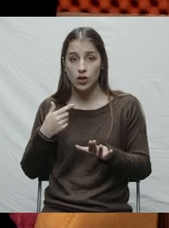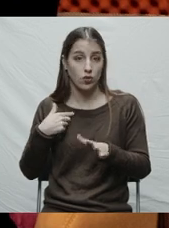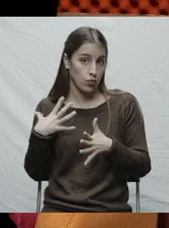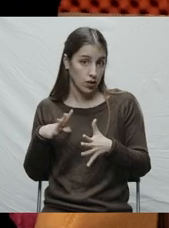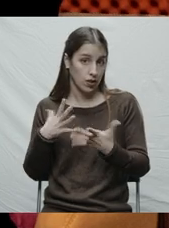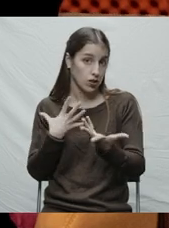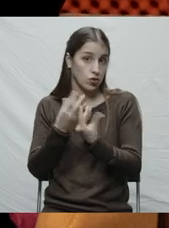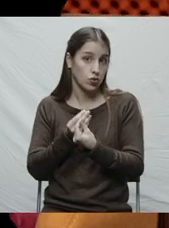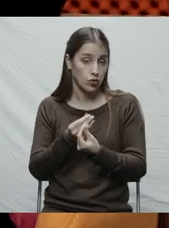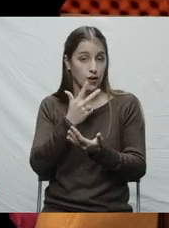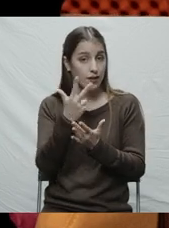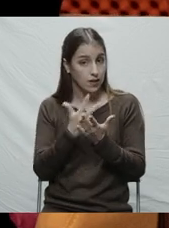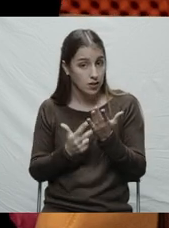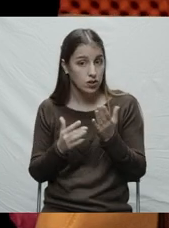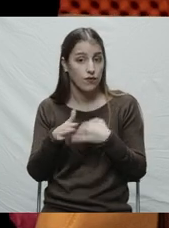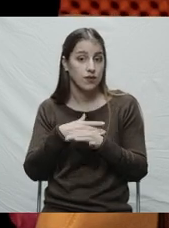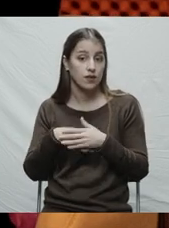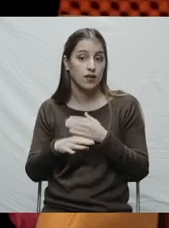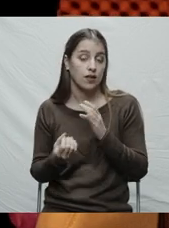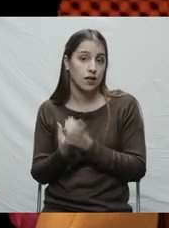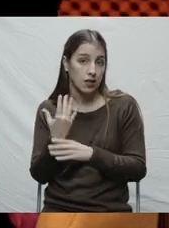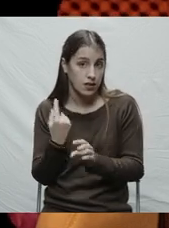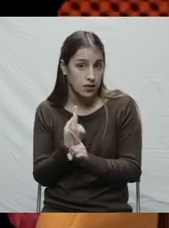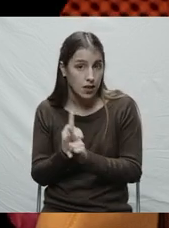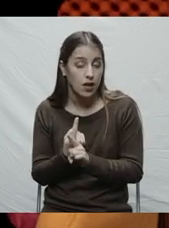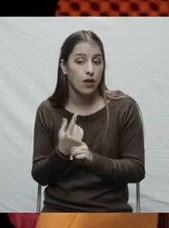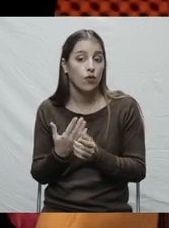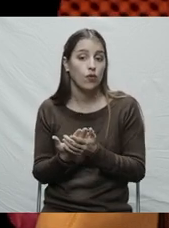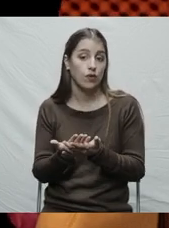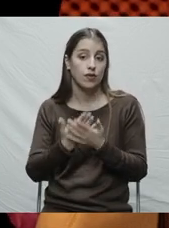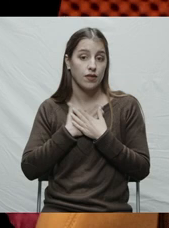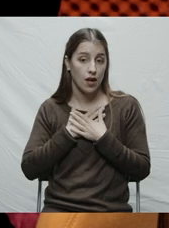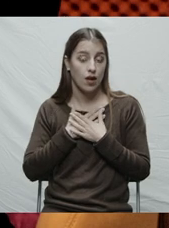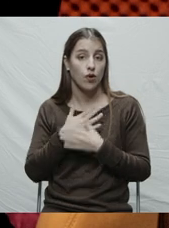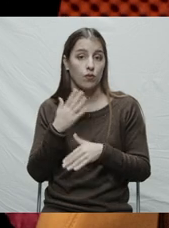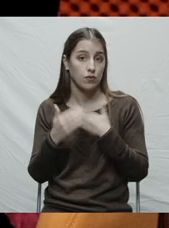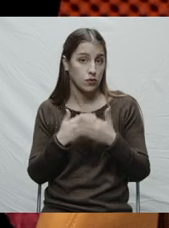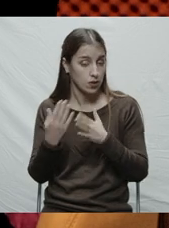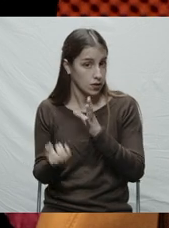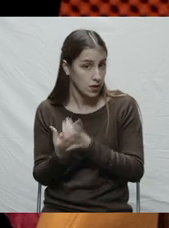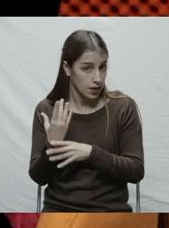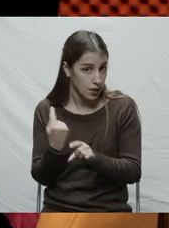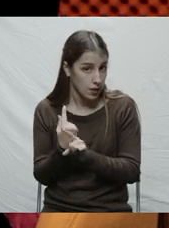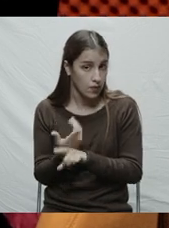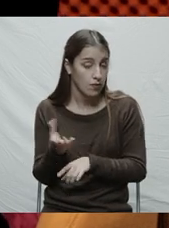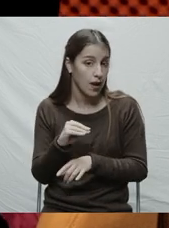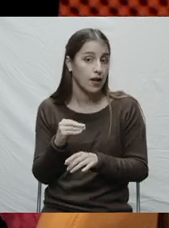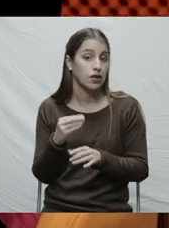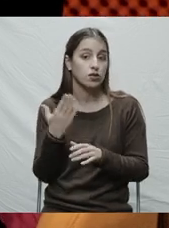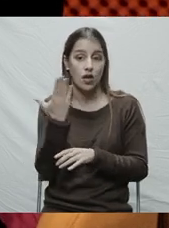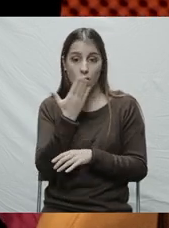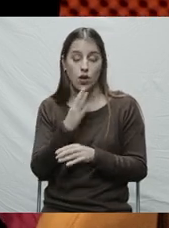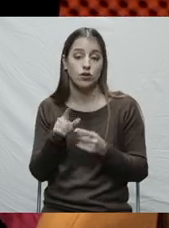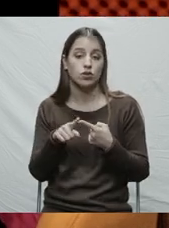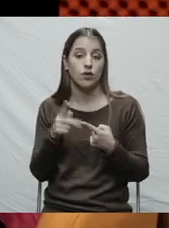uhum, que faziam criação e que proporcionavam, ou seja, um processo criativo mais do que aulas, desde tive como professores